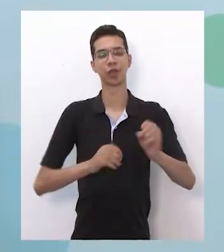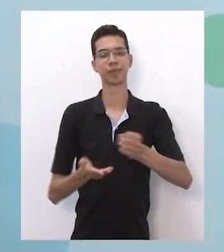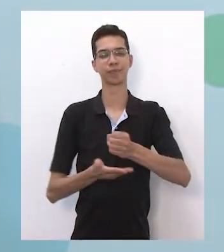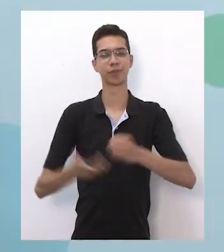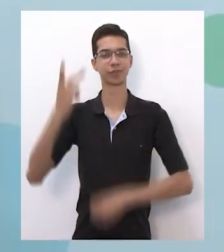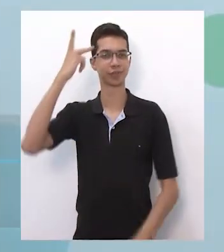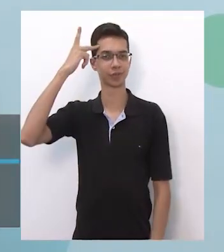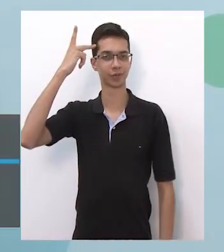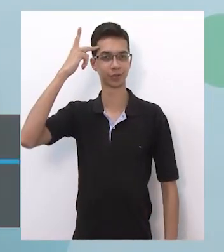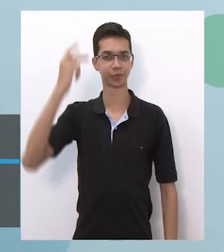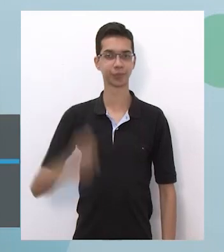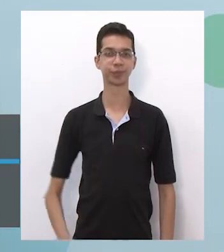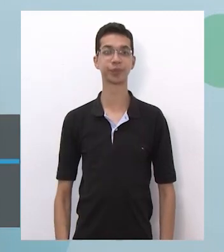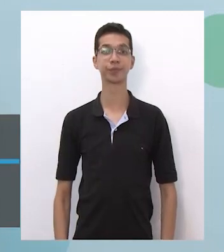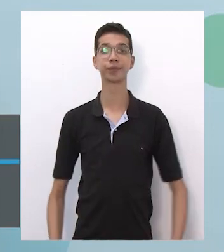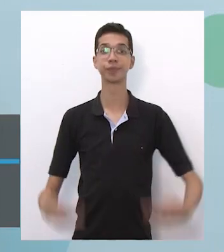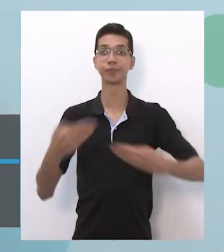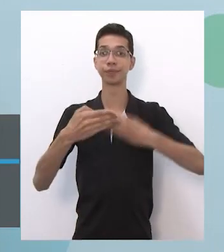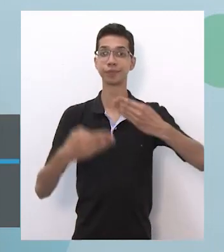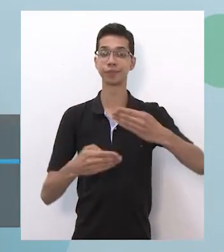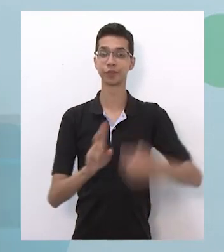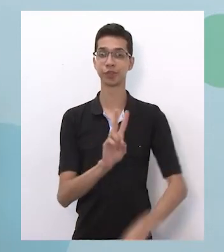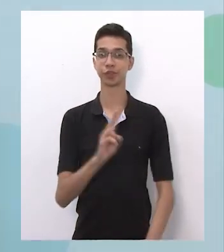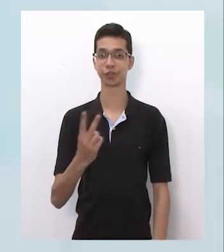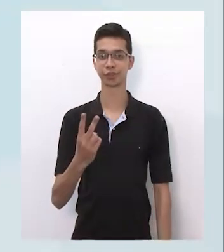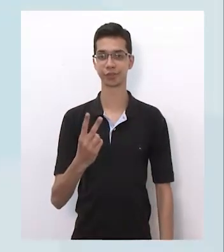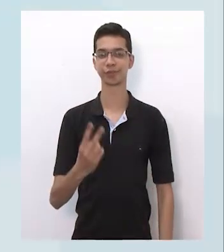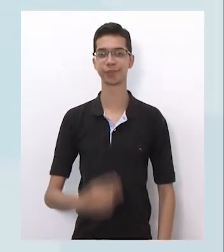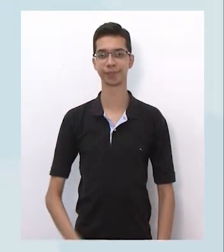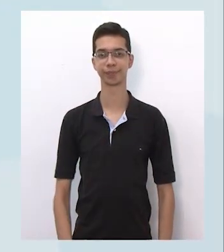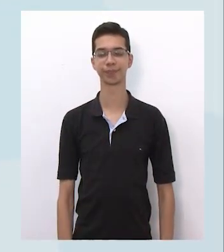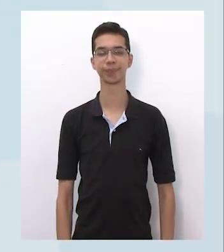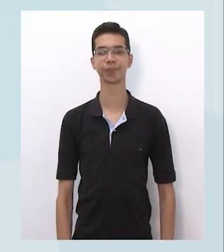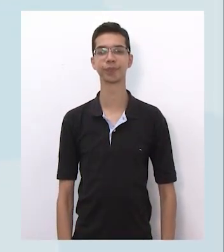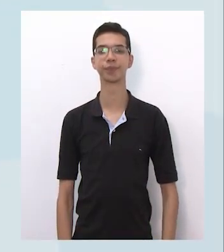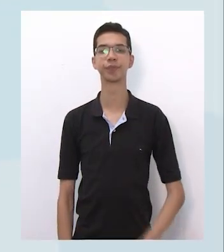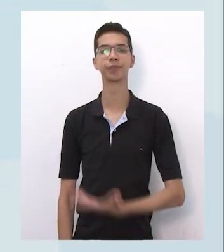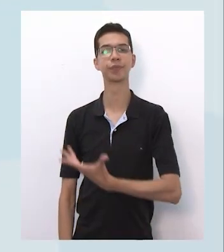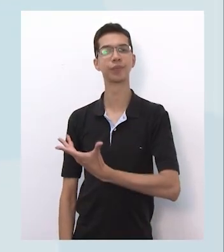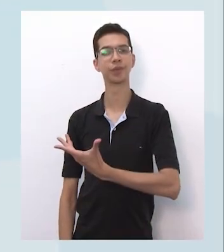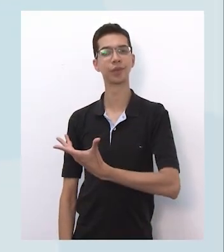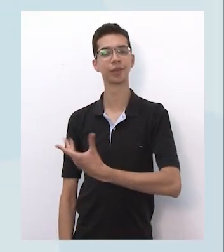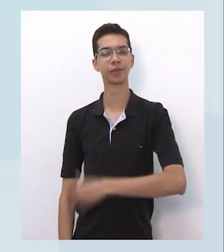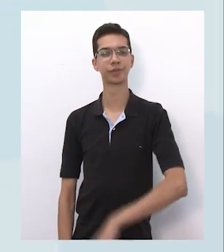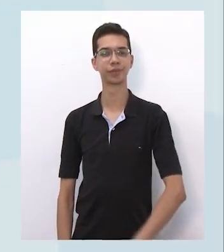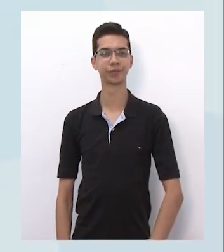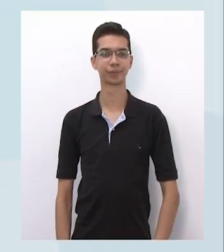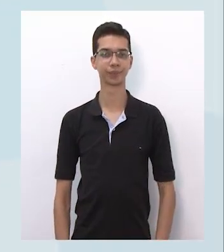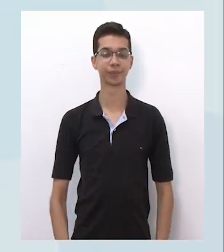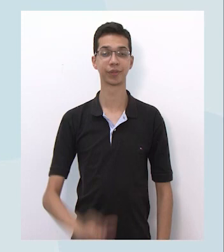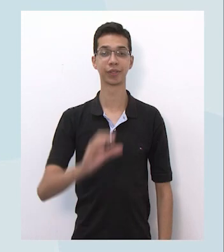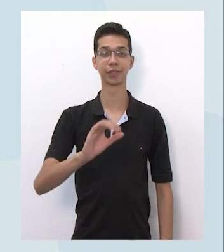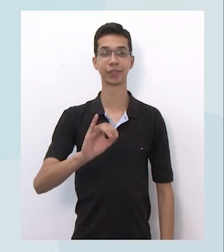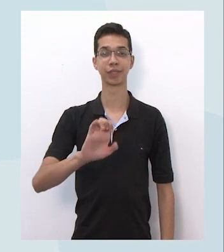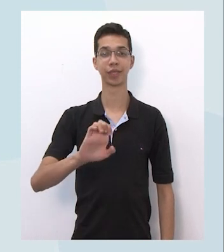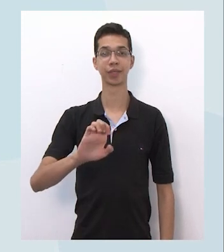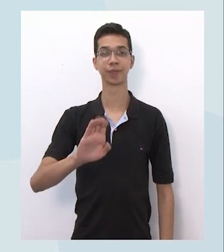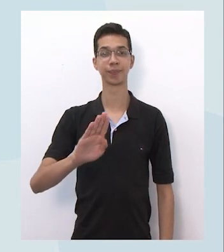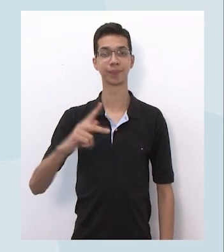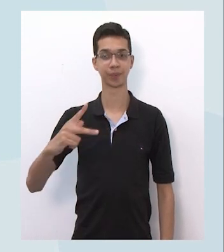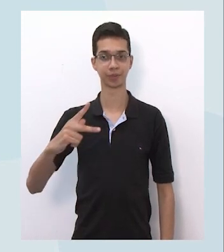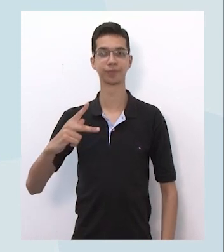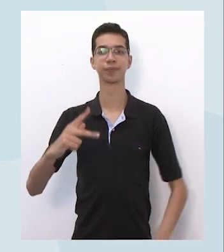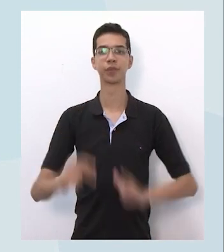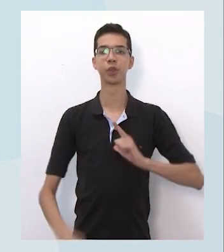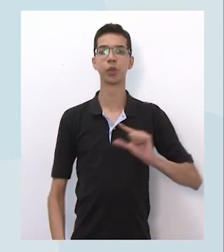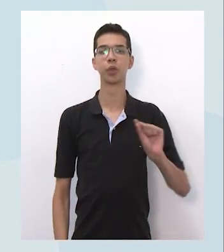paulista. O próximo slide, por gentileza. E o nosso centro está inserido numa tríade de inovação da nossa Secretaria de